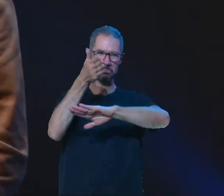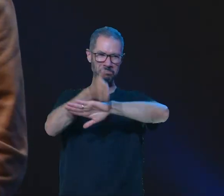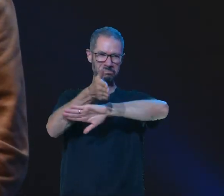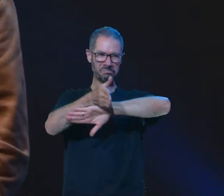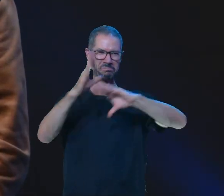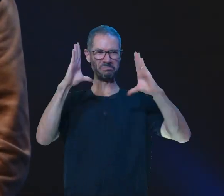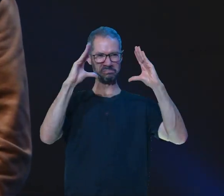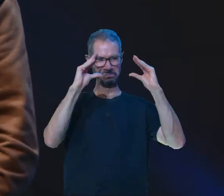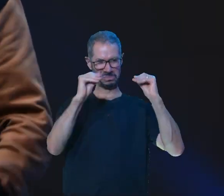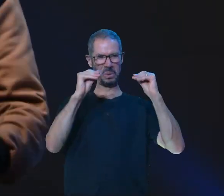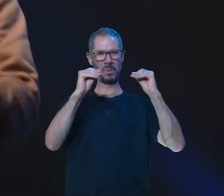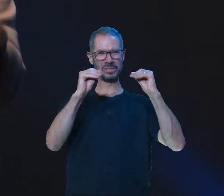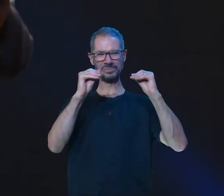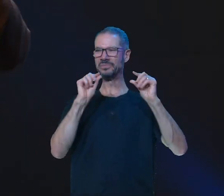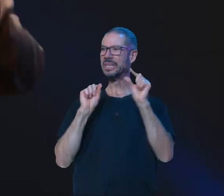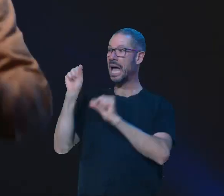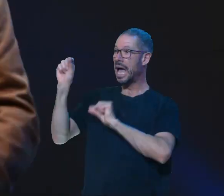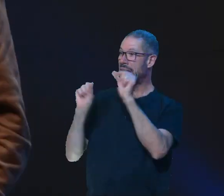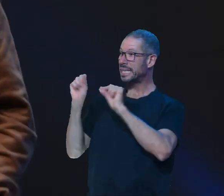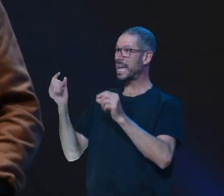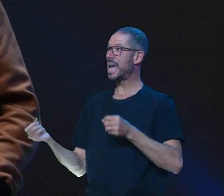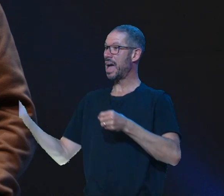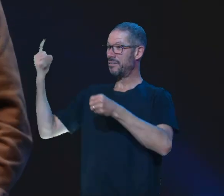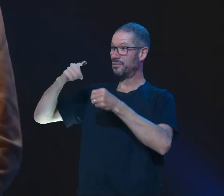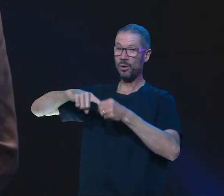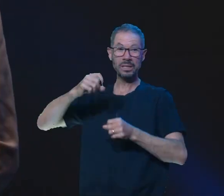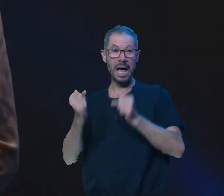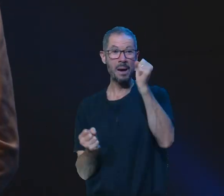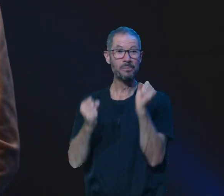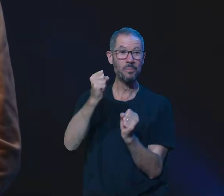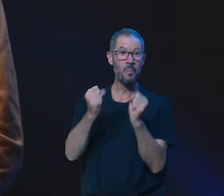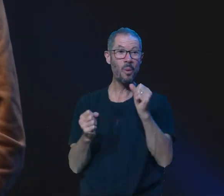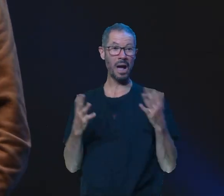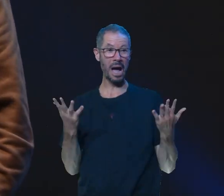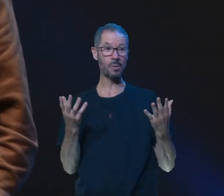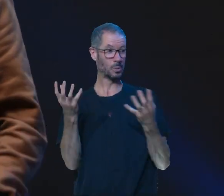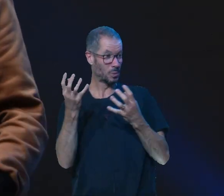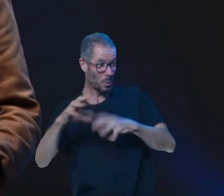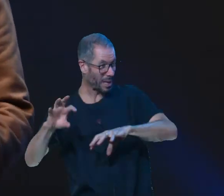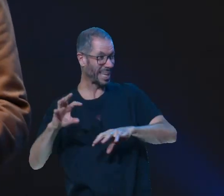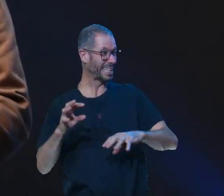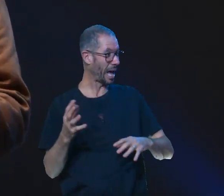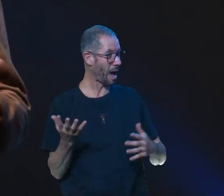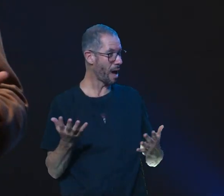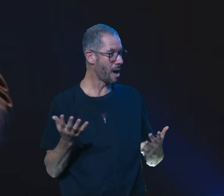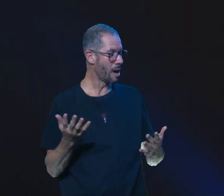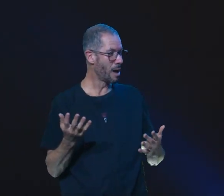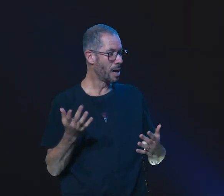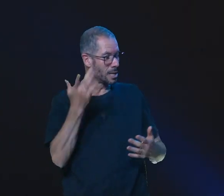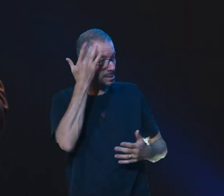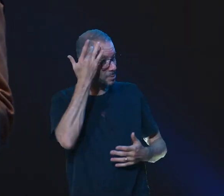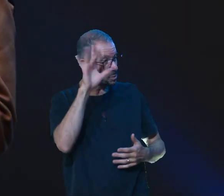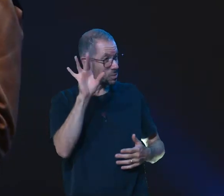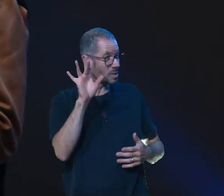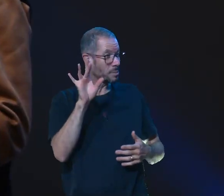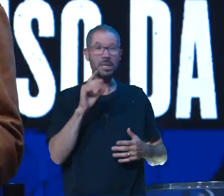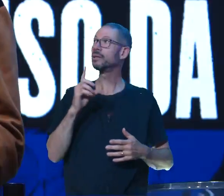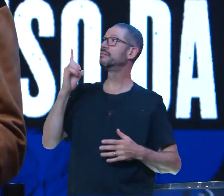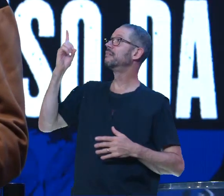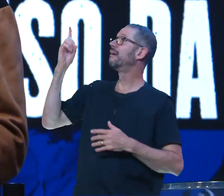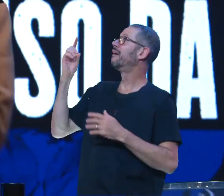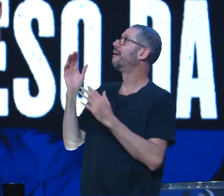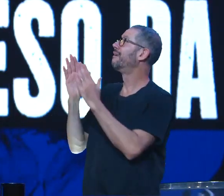noites. E quem disse que ela queria voltar para o carro, meu irmão? Não queria. E eu não sabia o que fazer. Comecei a orar, Deus, o que eu estou